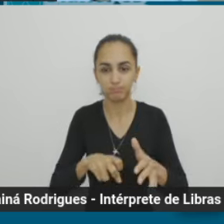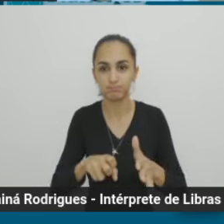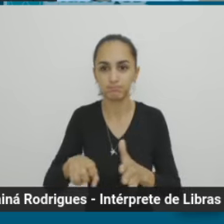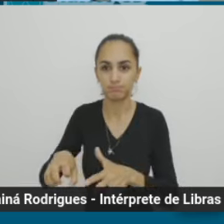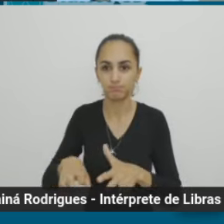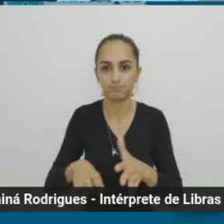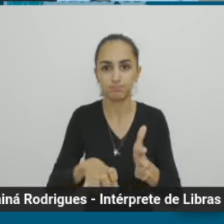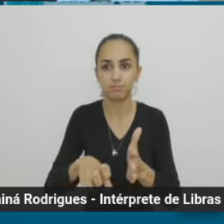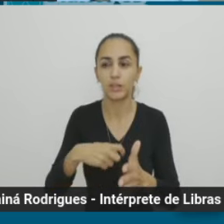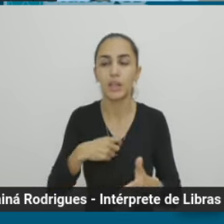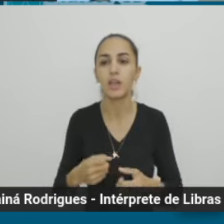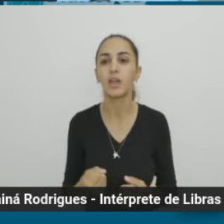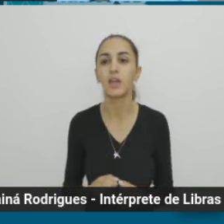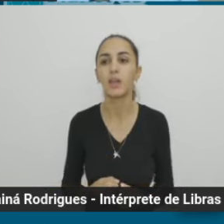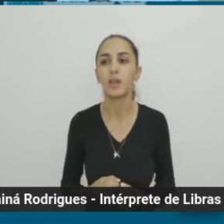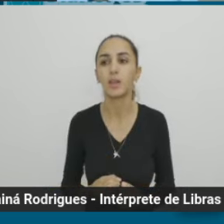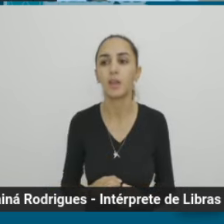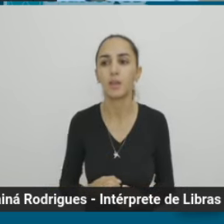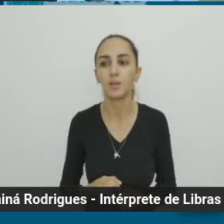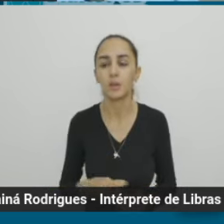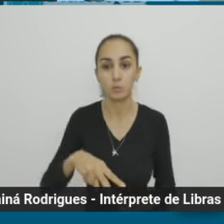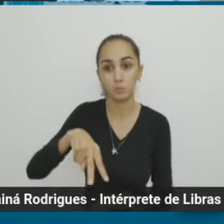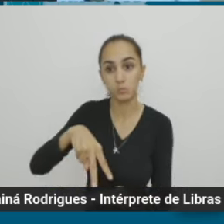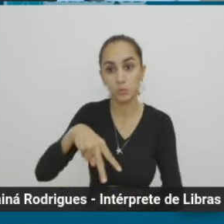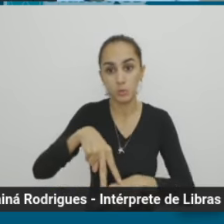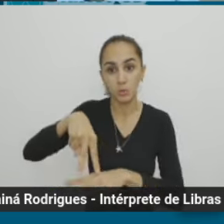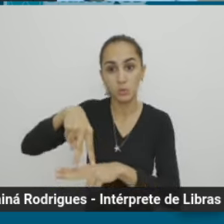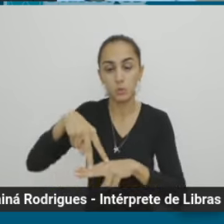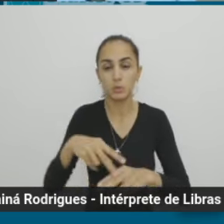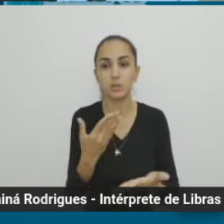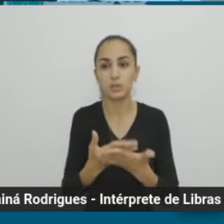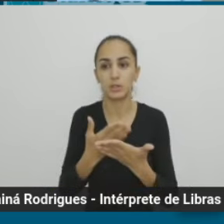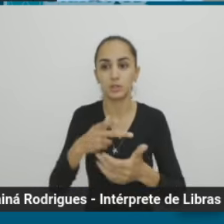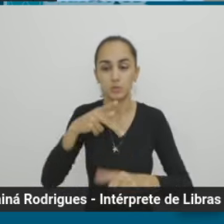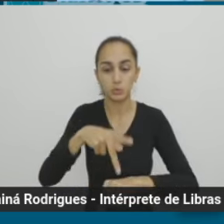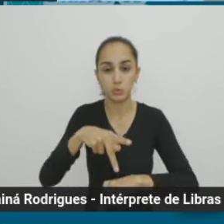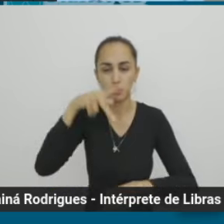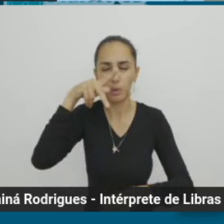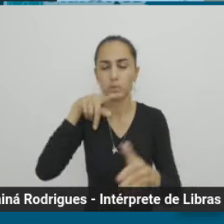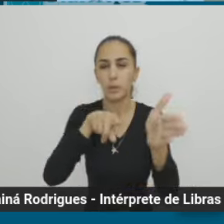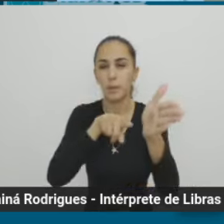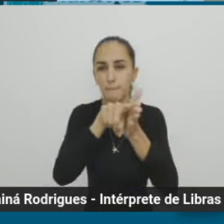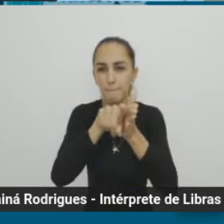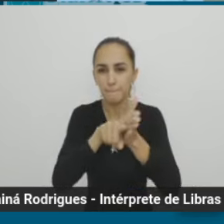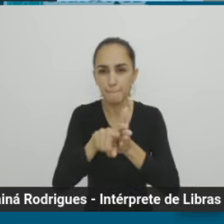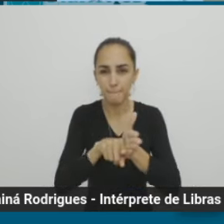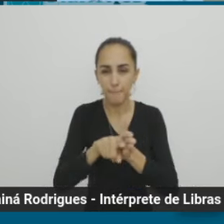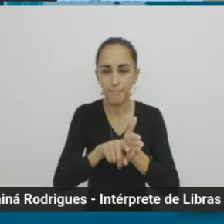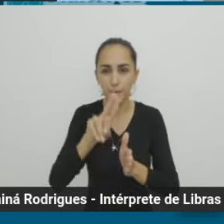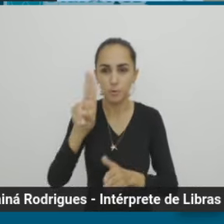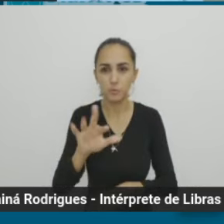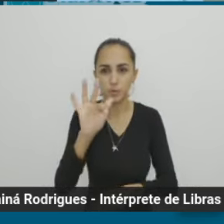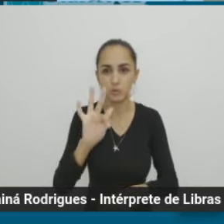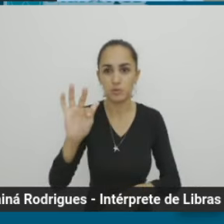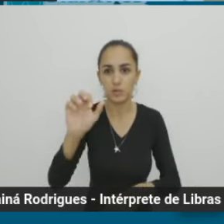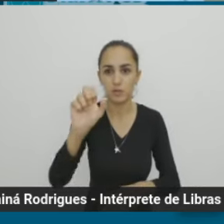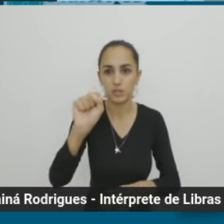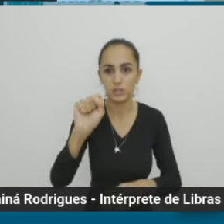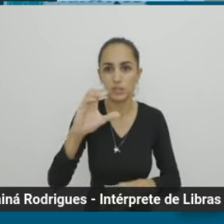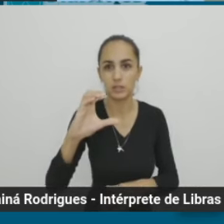Eu sou atleta de parasurf, estudante de pós-graduação, pesquisadora da Universidade Federal de Santa Catarina